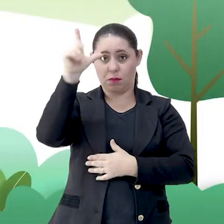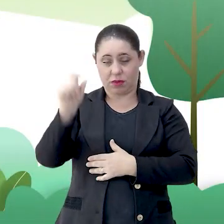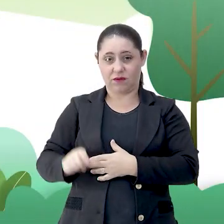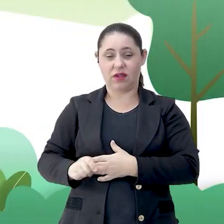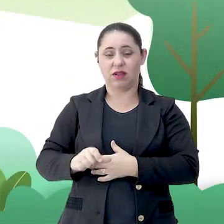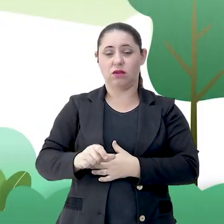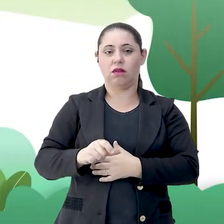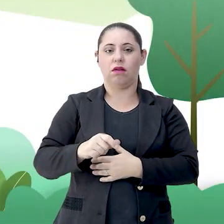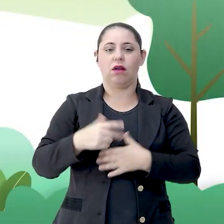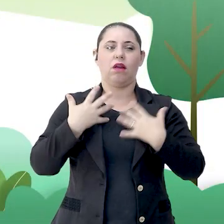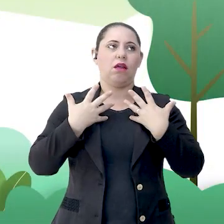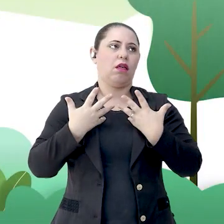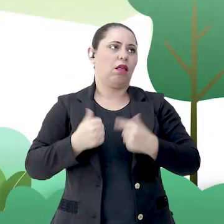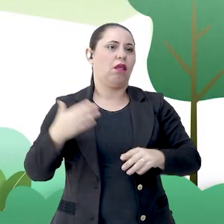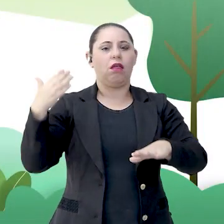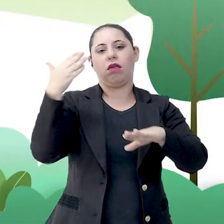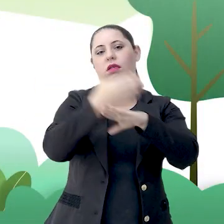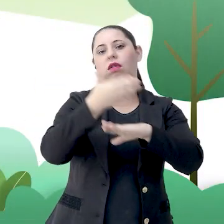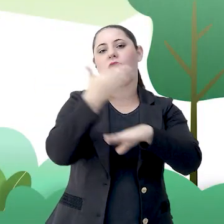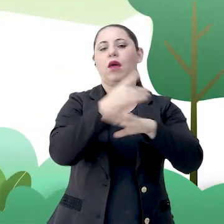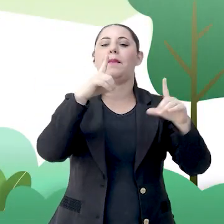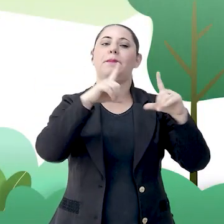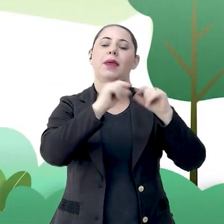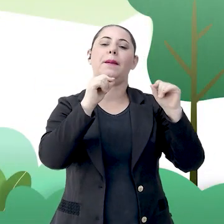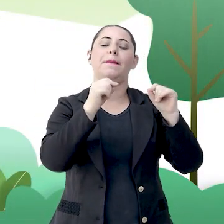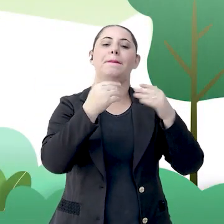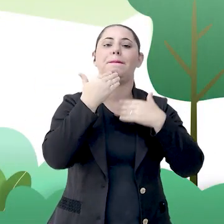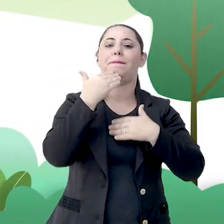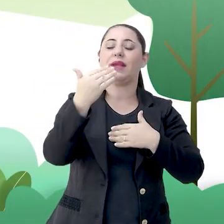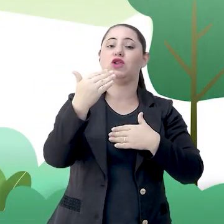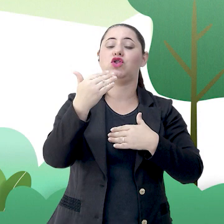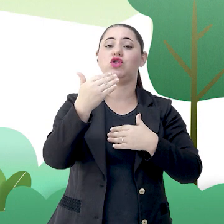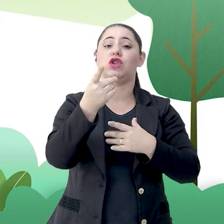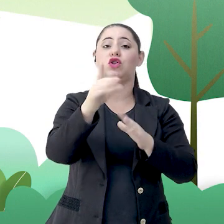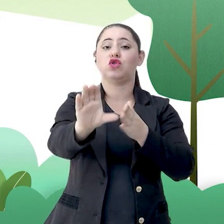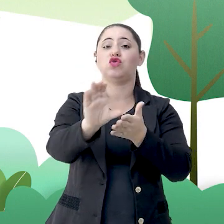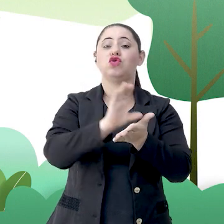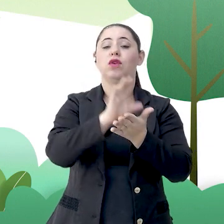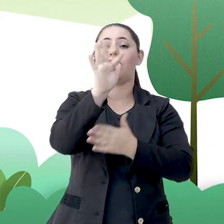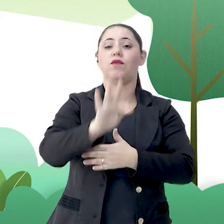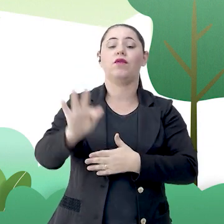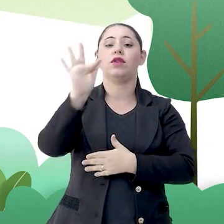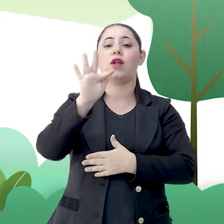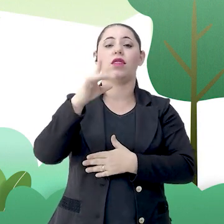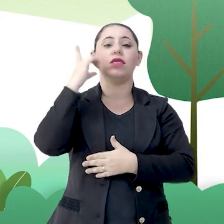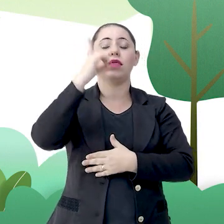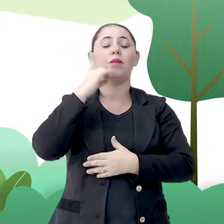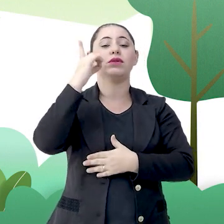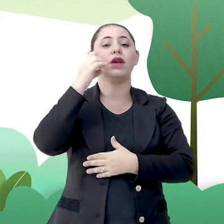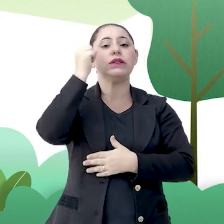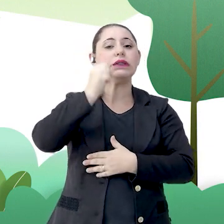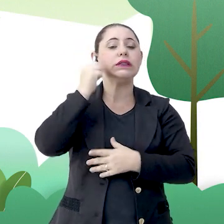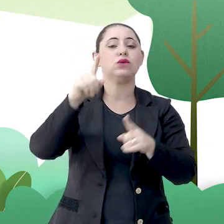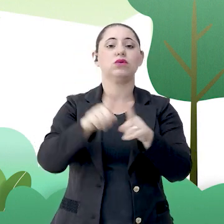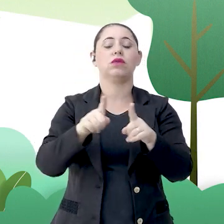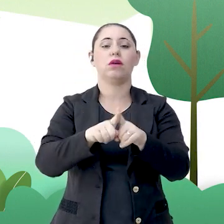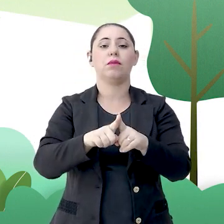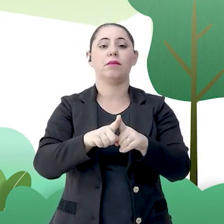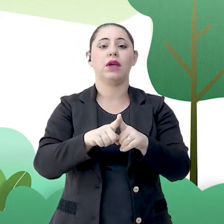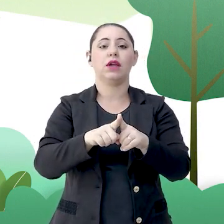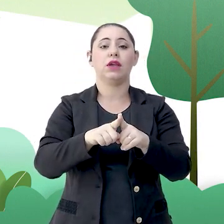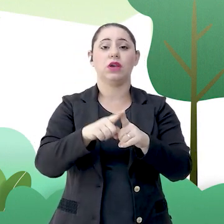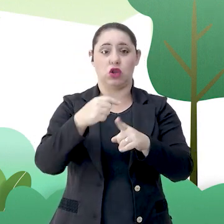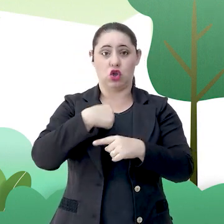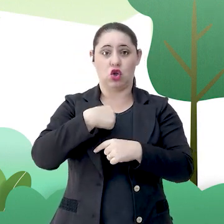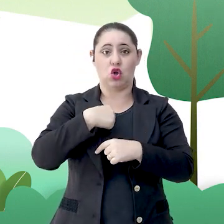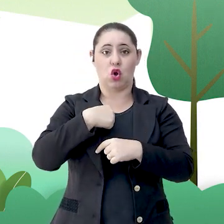prefeito, eu cansei de ir para Brasília para pedir recursos federais pelos deputados federais e senadores. E eu